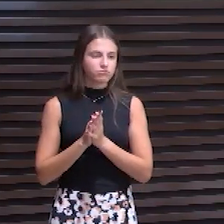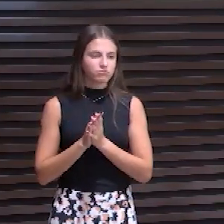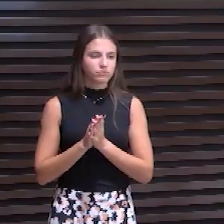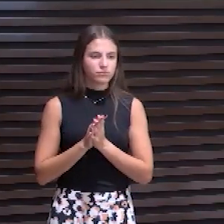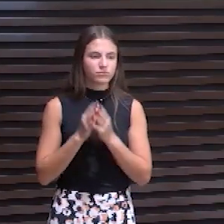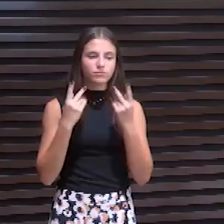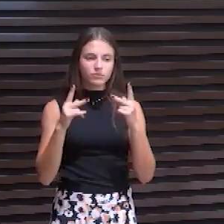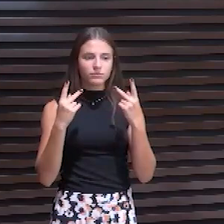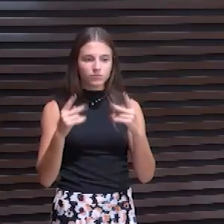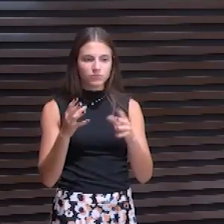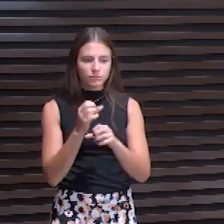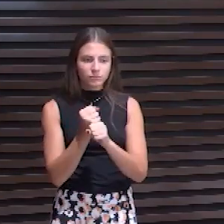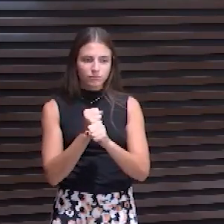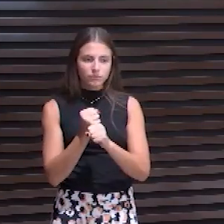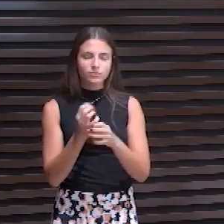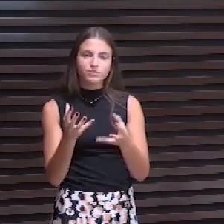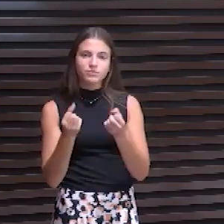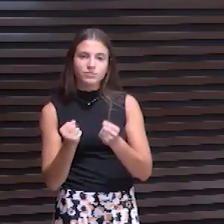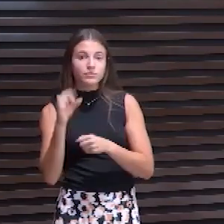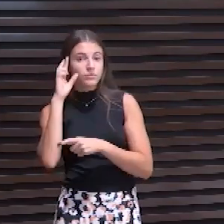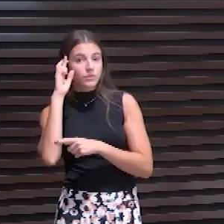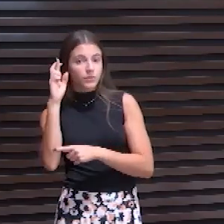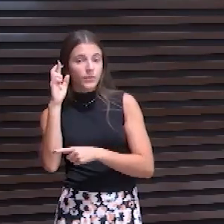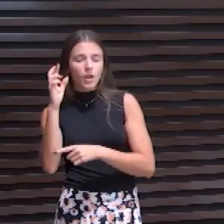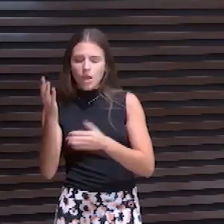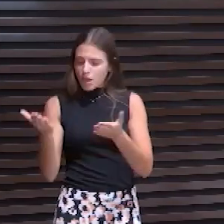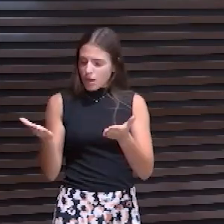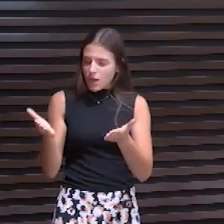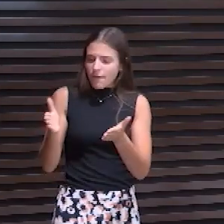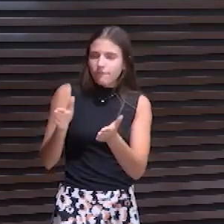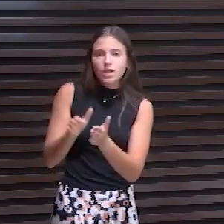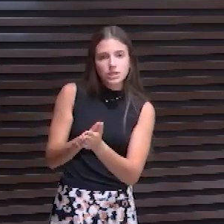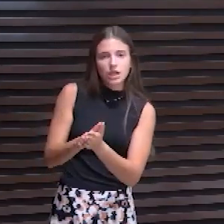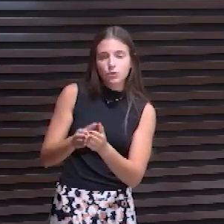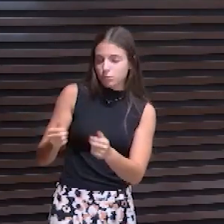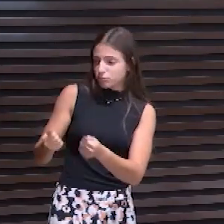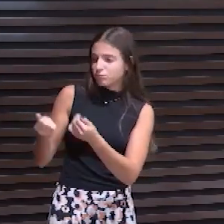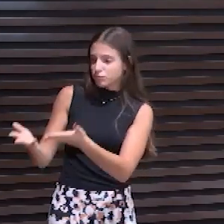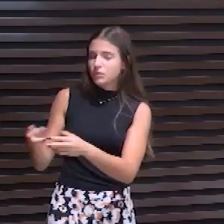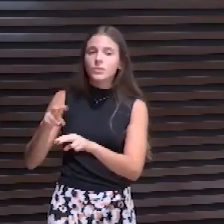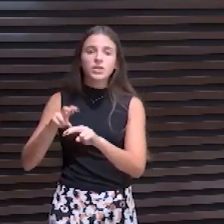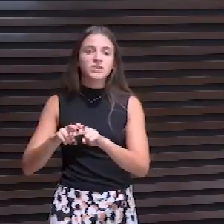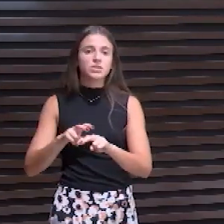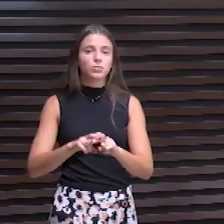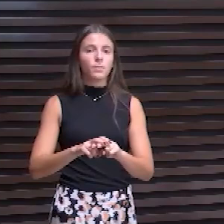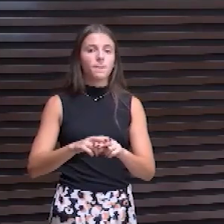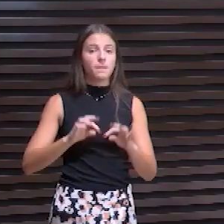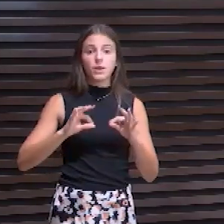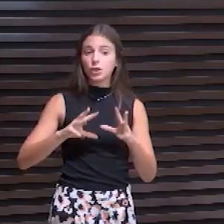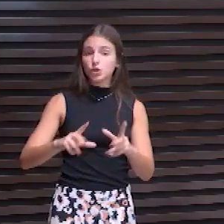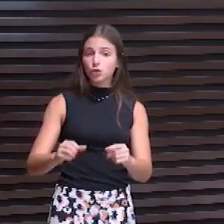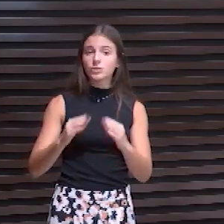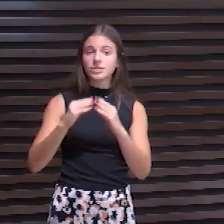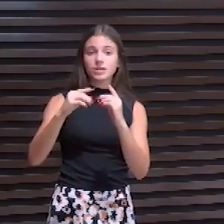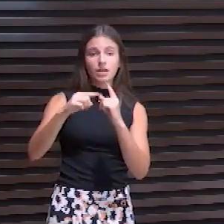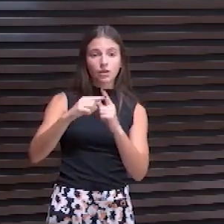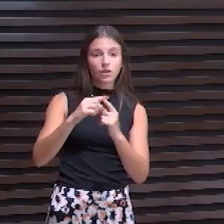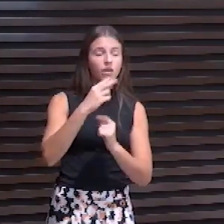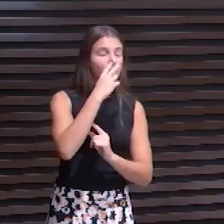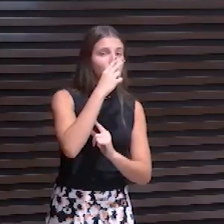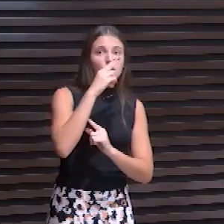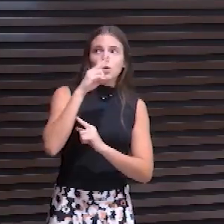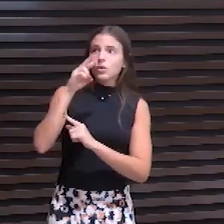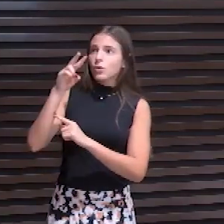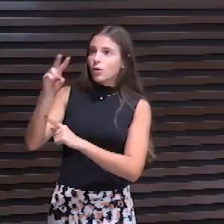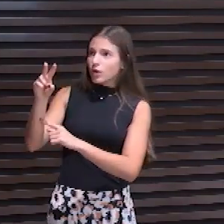Tendo fechado o livro, devolveu ao assistente e sentou-se. E todos na sinagoga tinham os olhos fitos